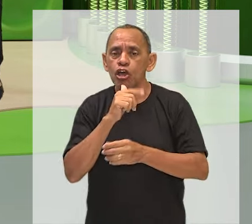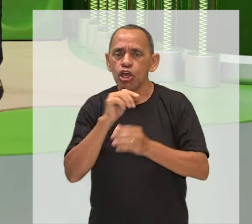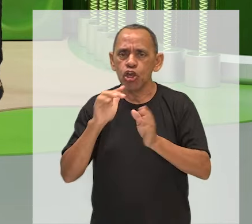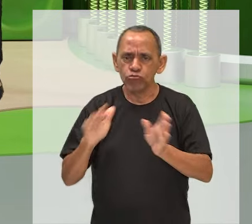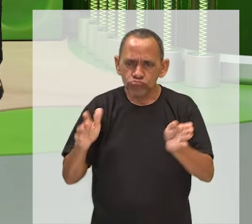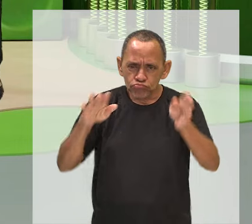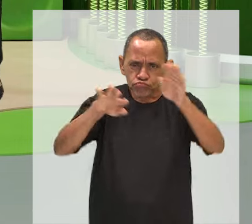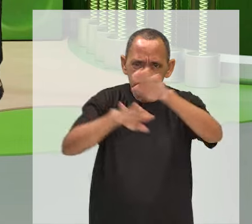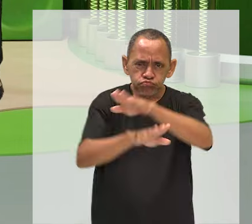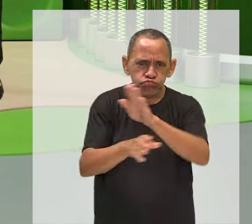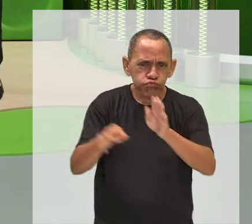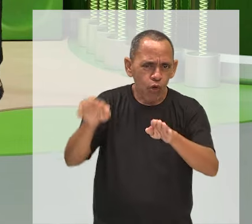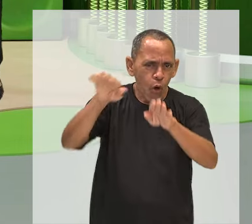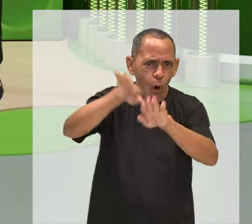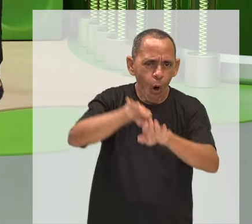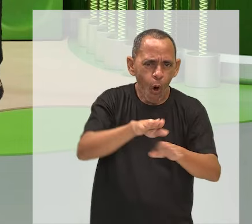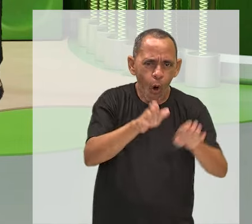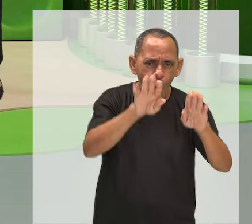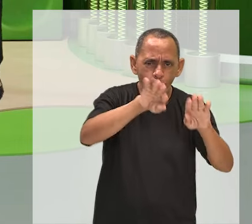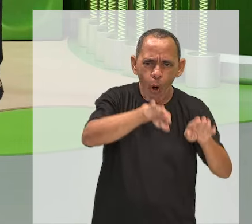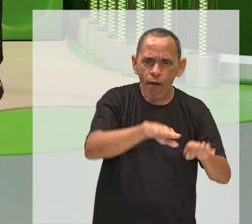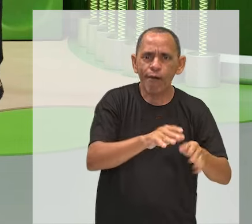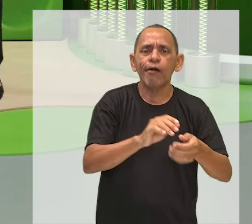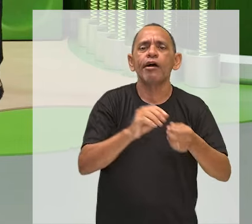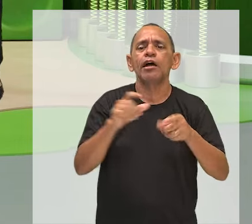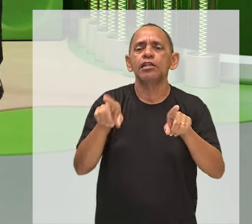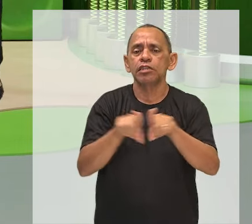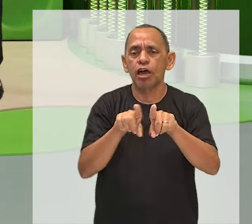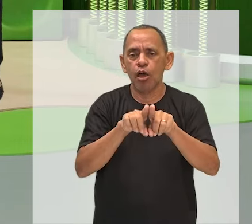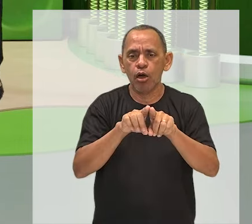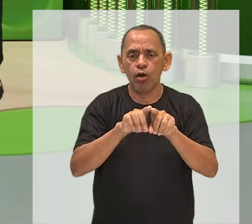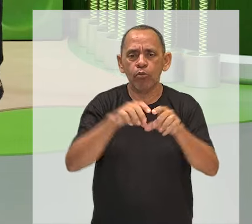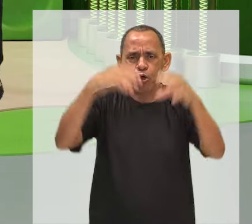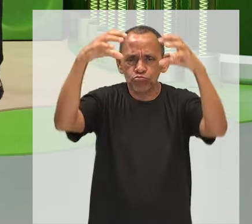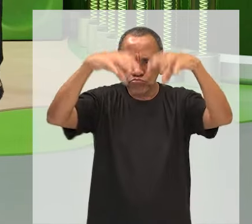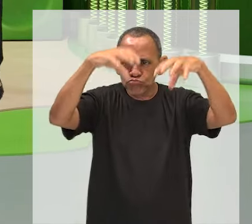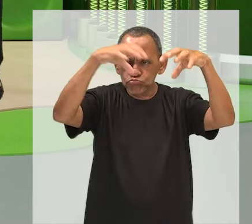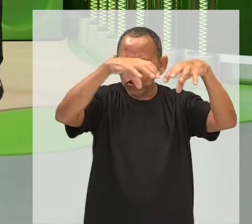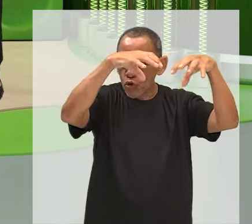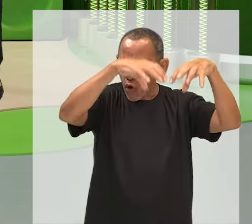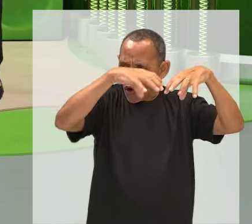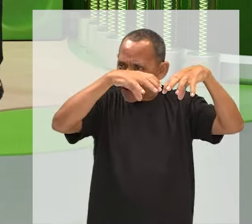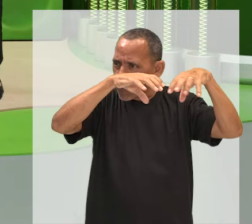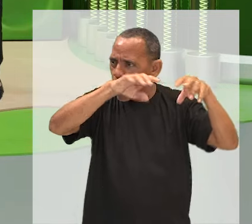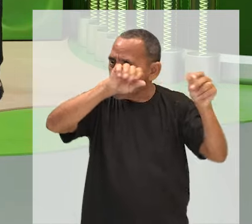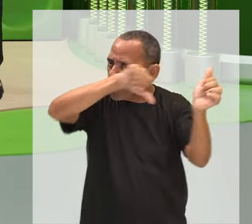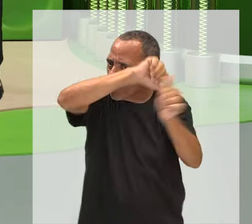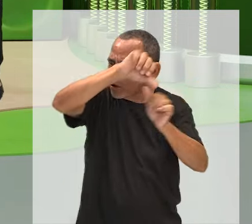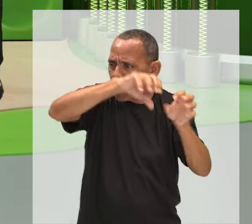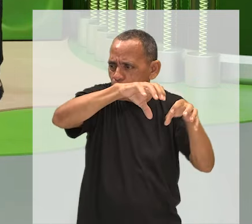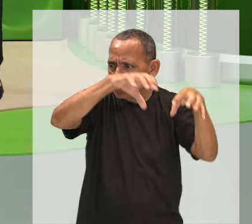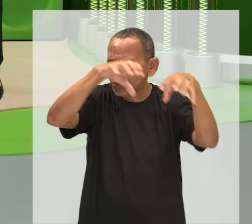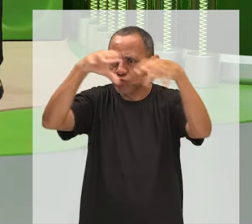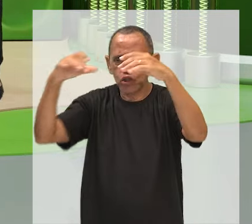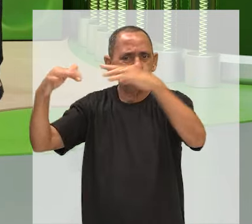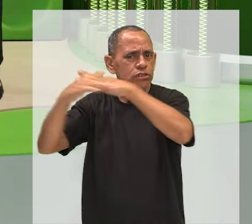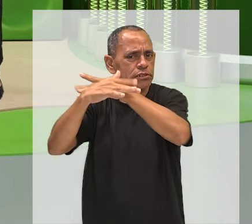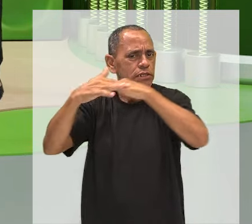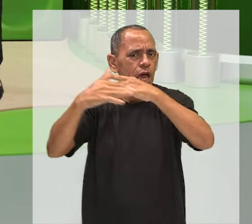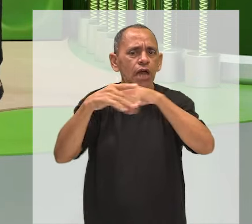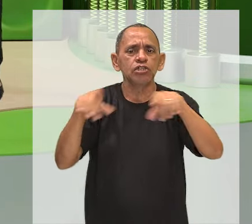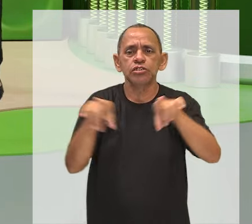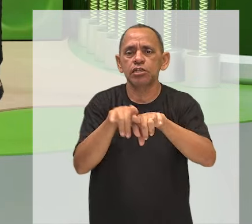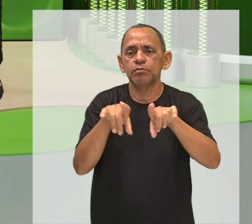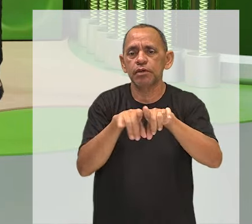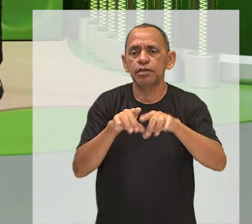vai empurrar as nuvens no céu, vai levar aí a chuva, né, por toda a cidade ou por qualquer lugar onde esse vento vá percorrer,